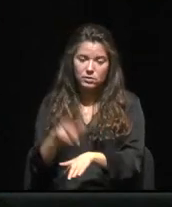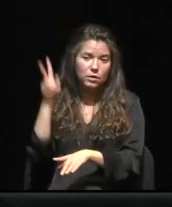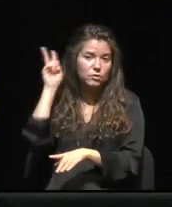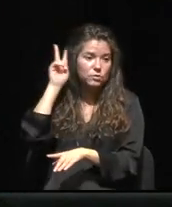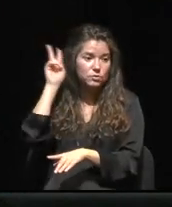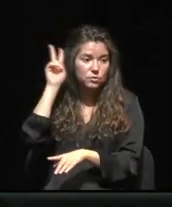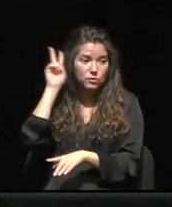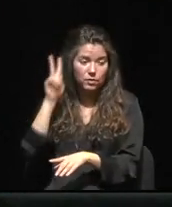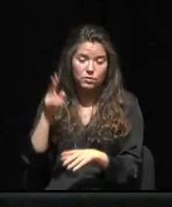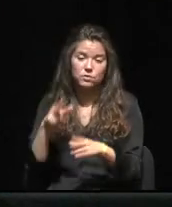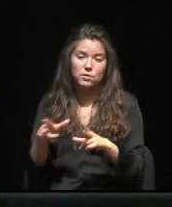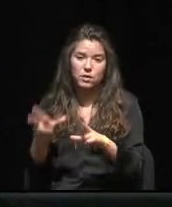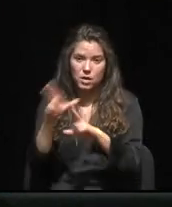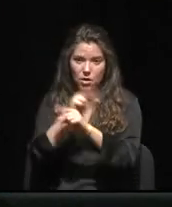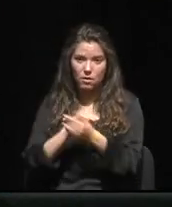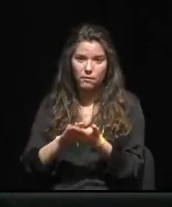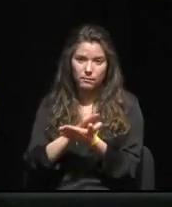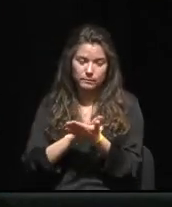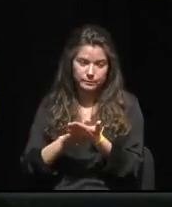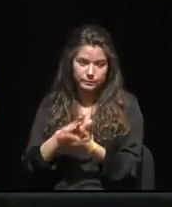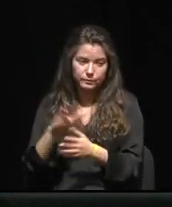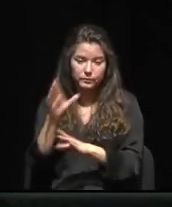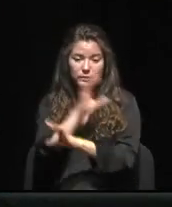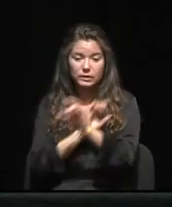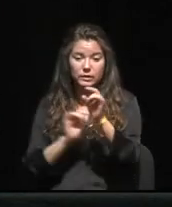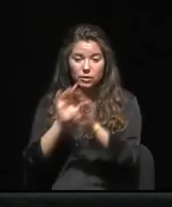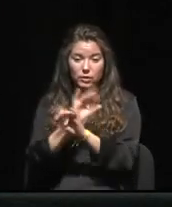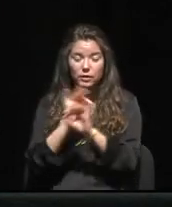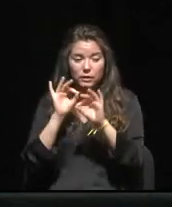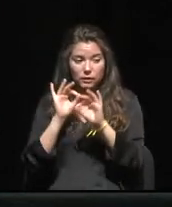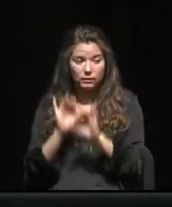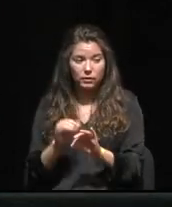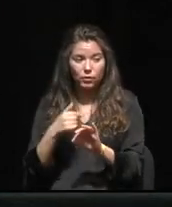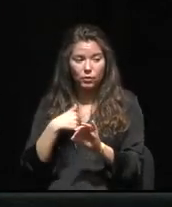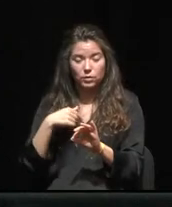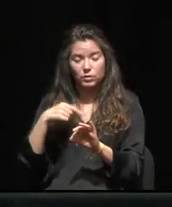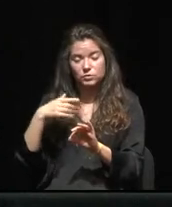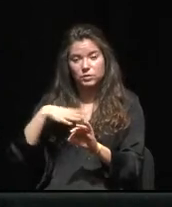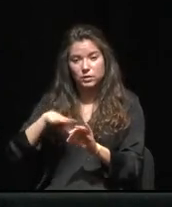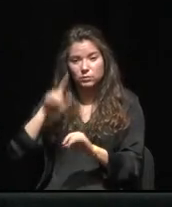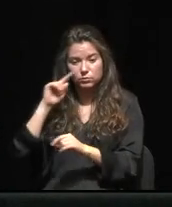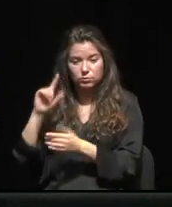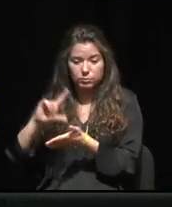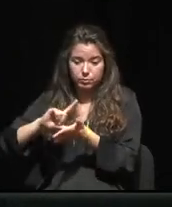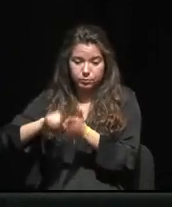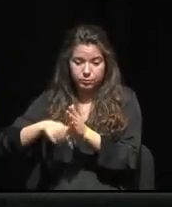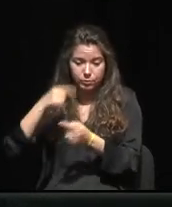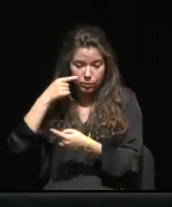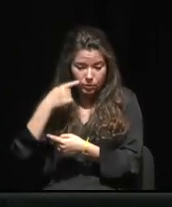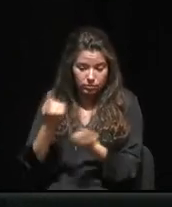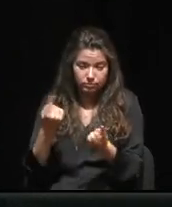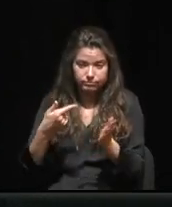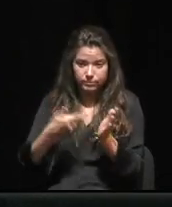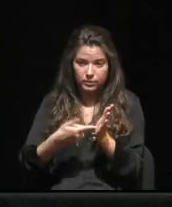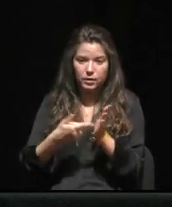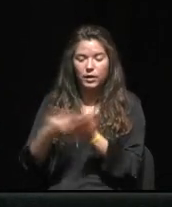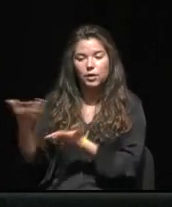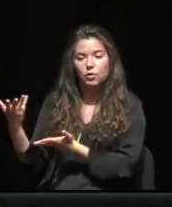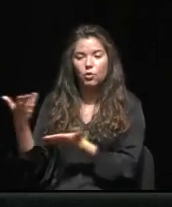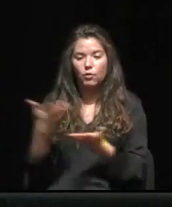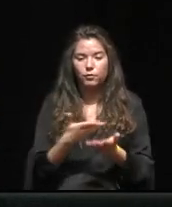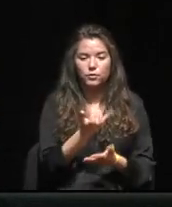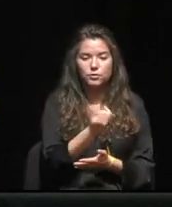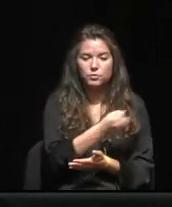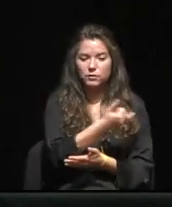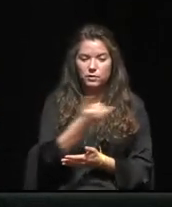da da Nova Barra House europeia estendemos este convite à comunidade projetista para nos apresentar projetos e esse convite que foi feito entre